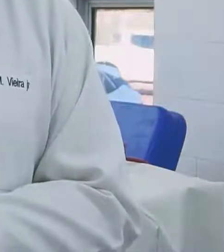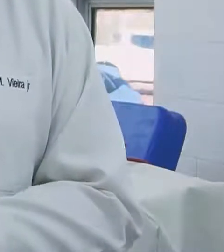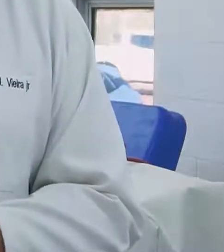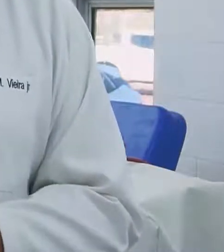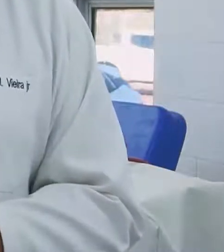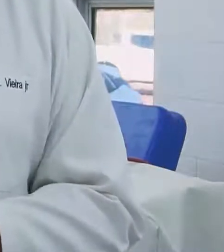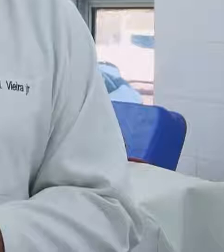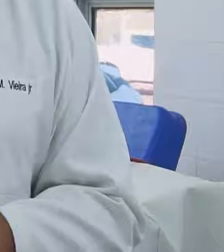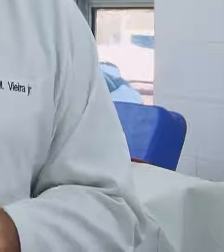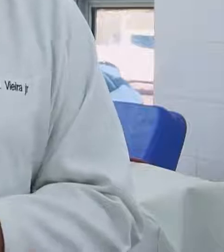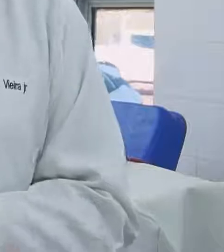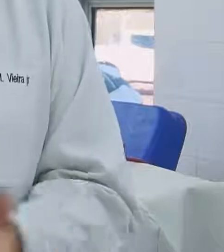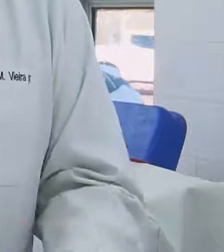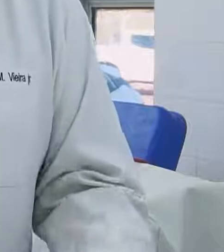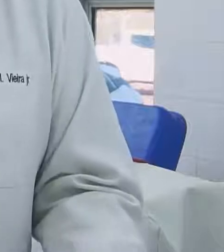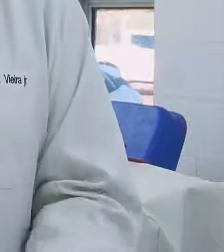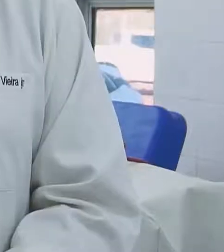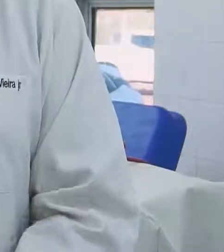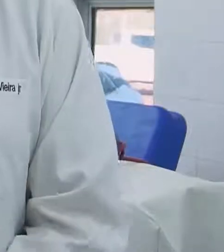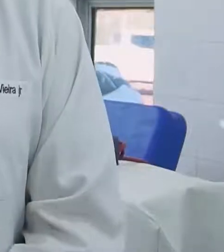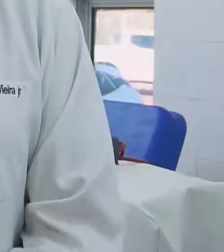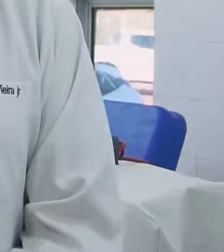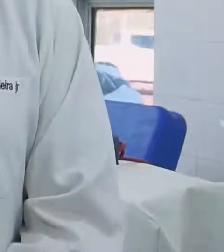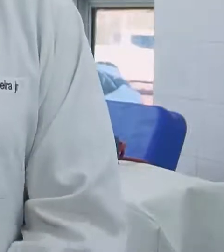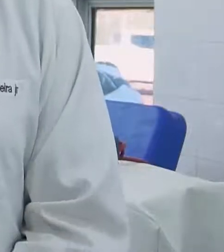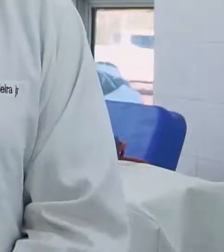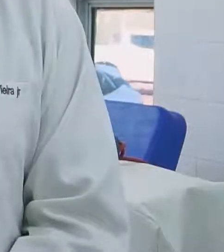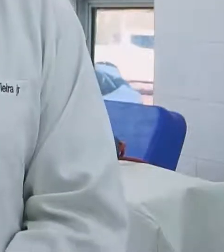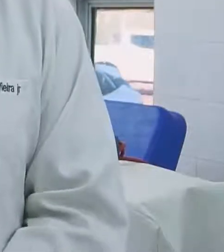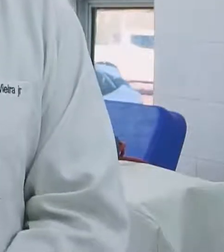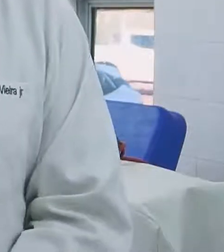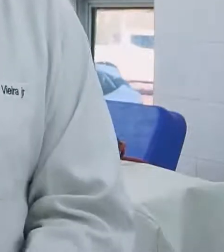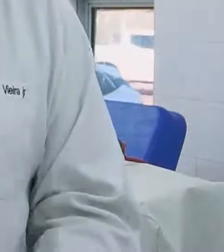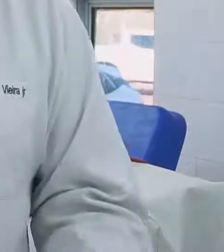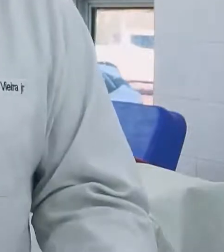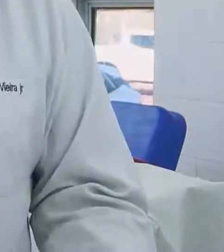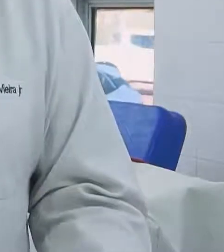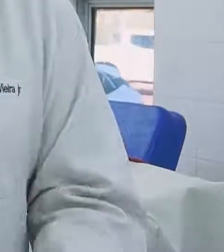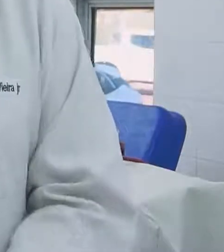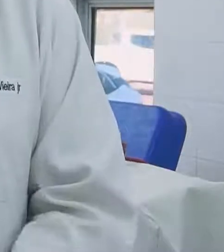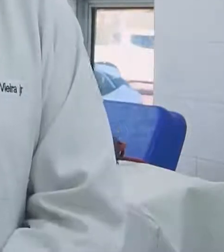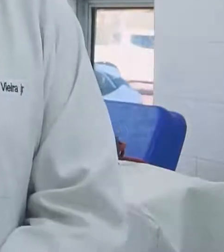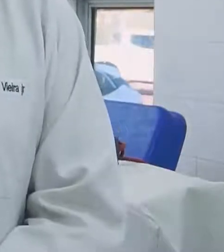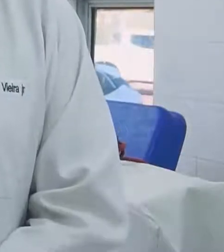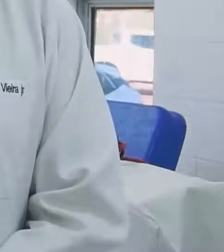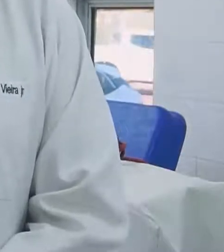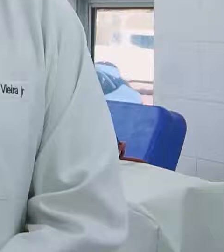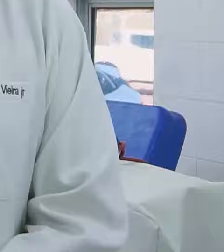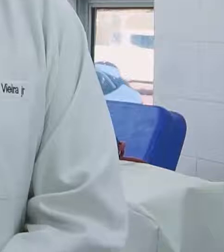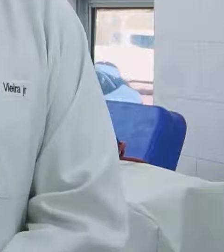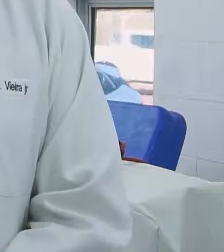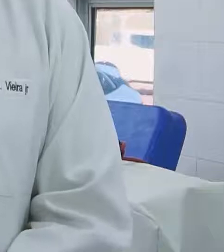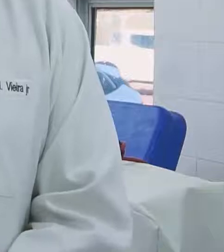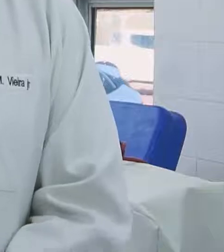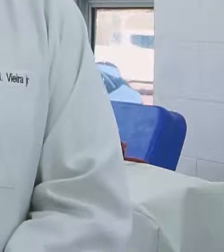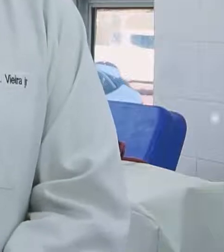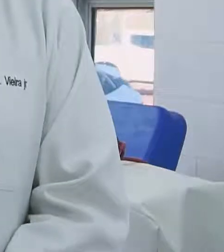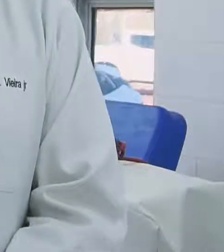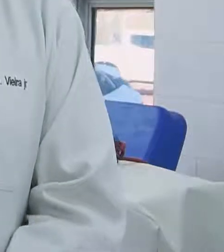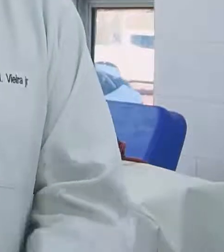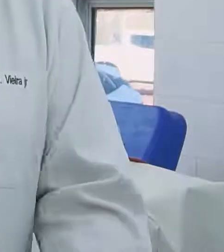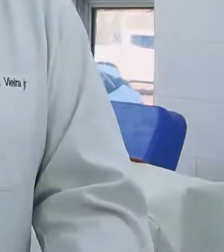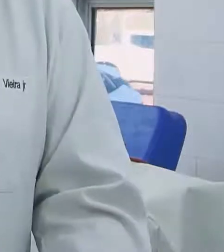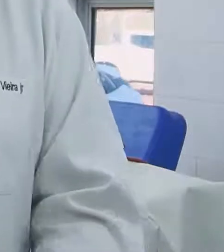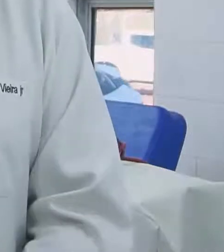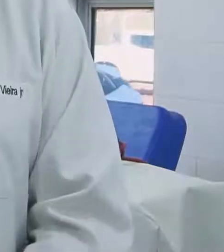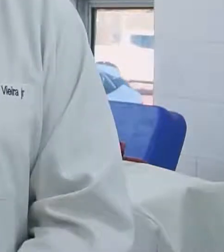gente vive com as intercorrências. O acontecimento da endemia com a Covid atrapalhou bastante. É lógico,